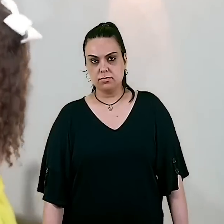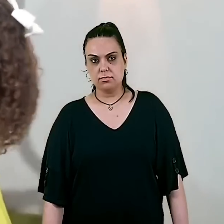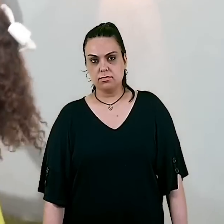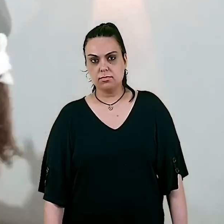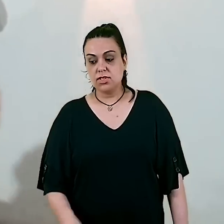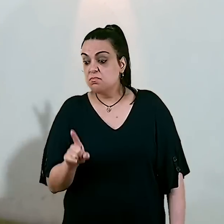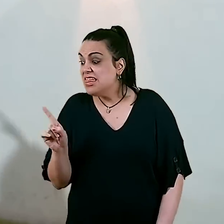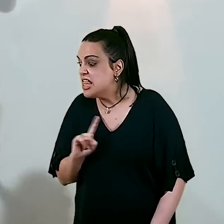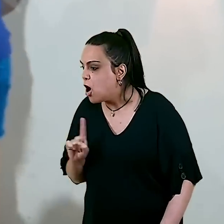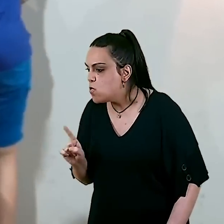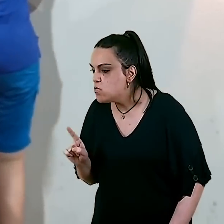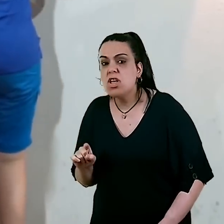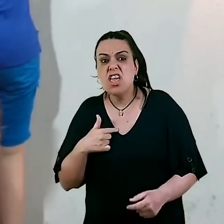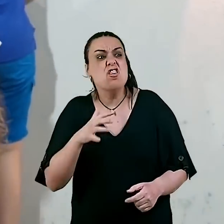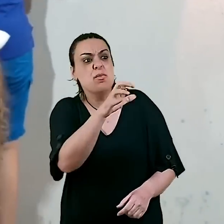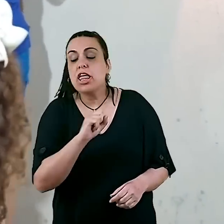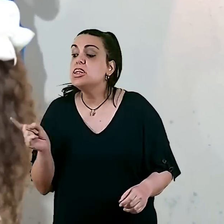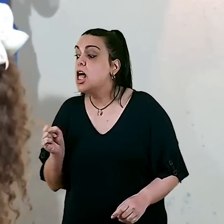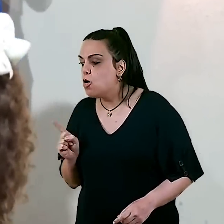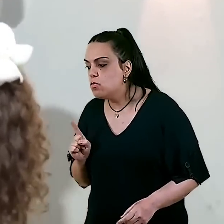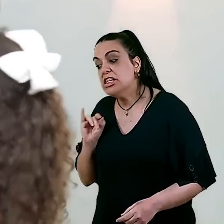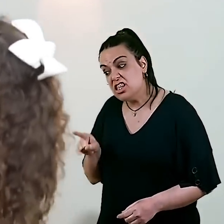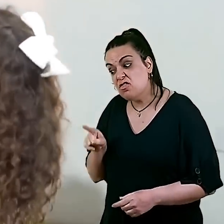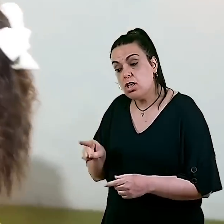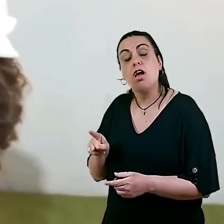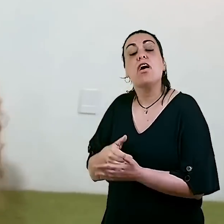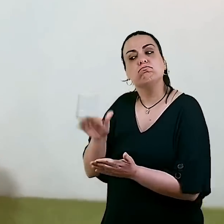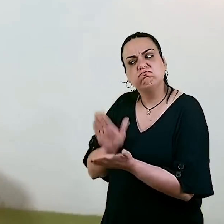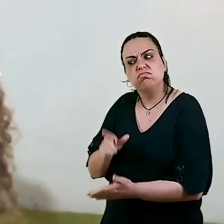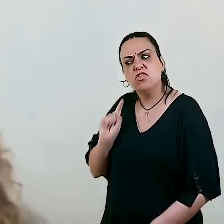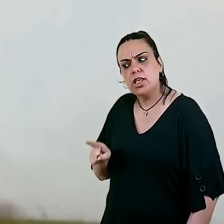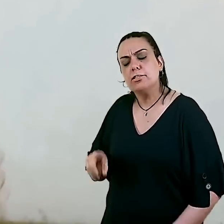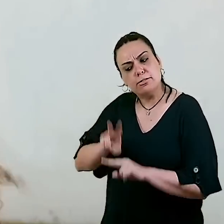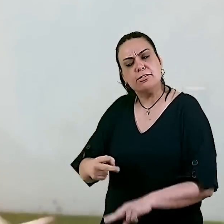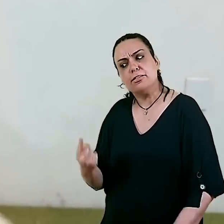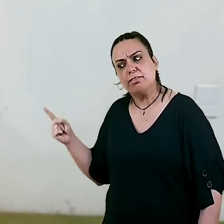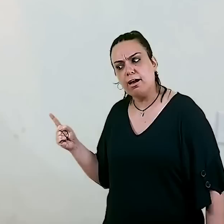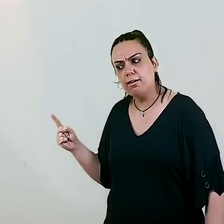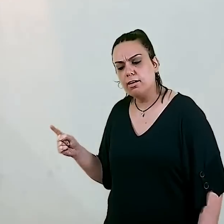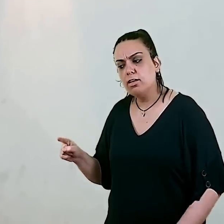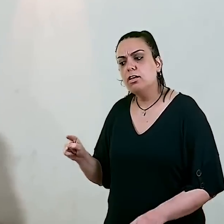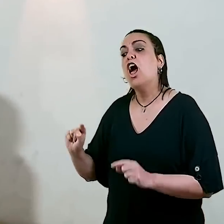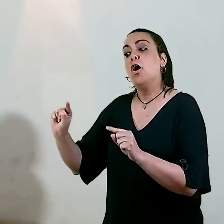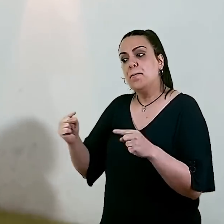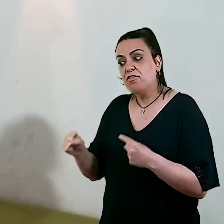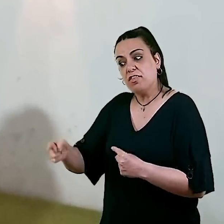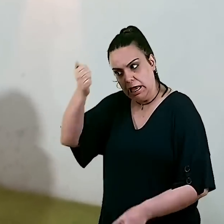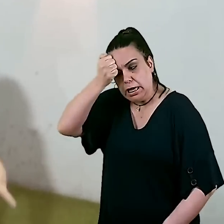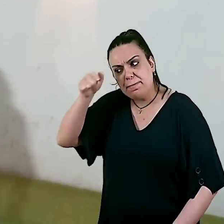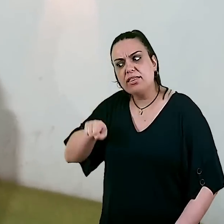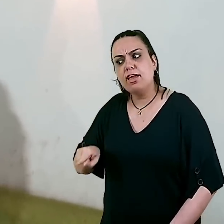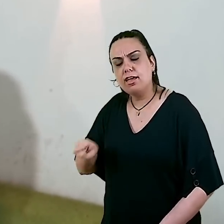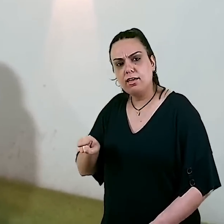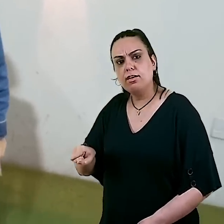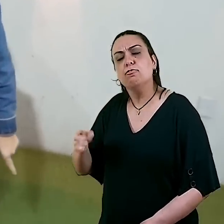Não. Então tira isso. Vai sentar pra você, estão ouvindo? Senta lá agora. Senta. Quando você não voltar, você vai se arrepender